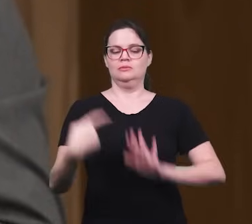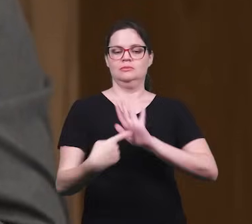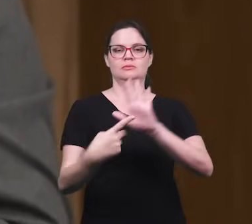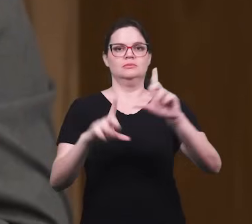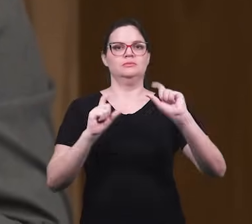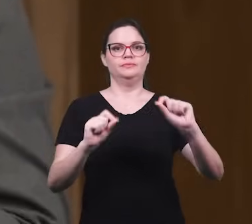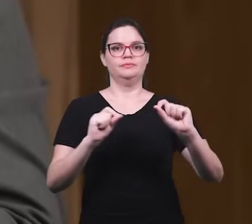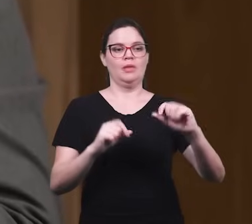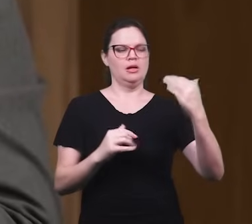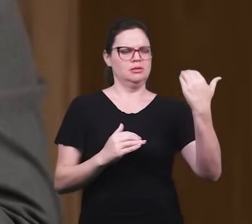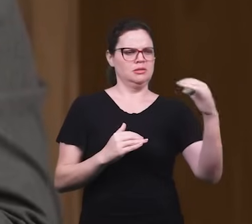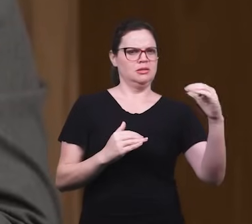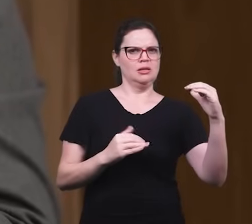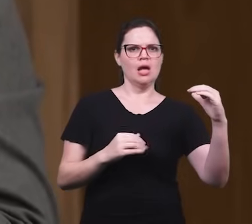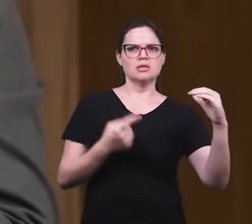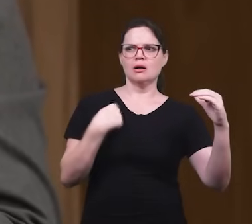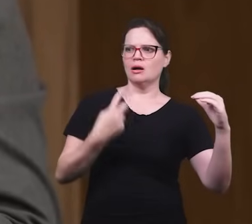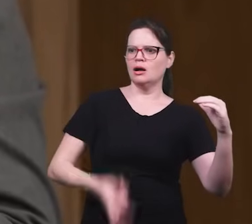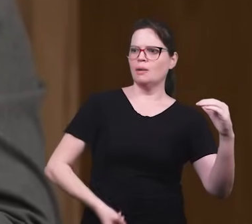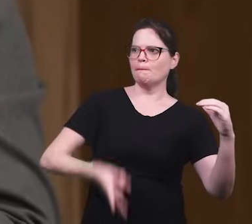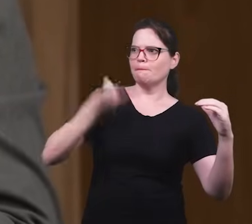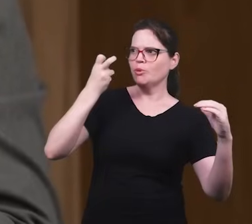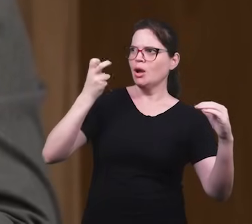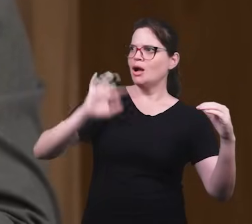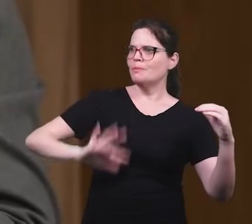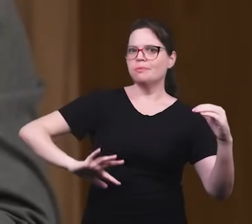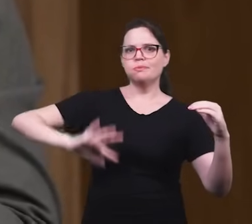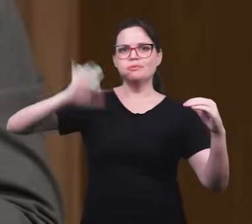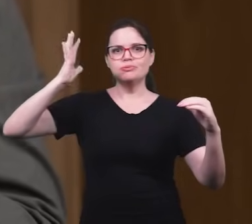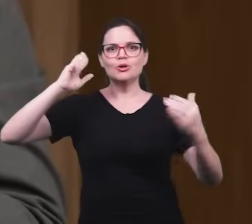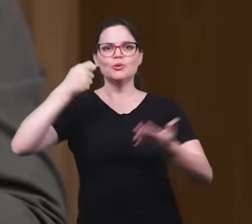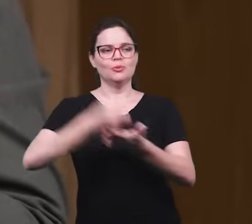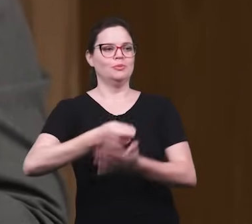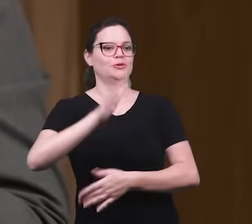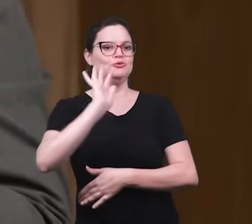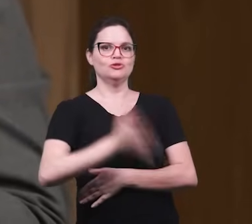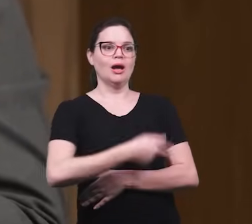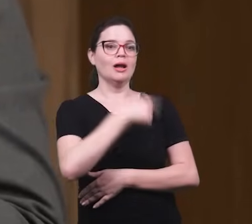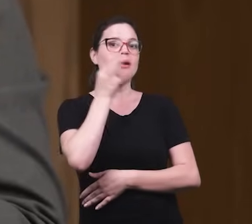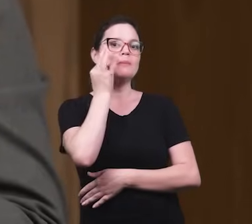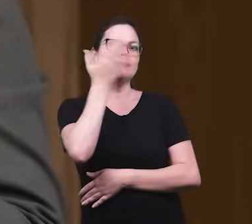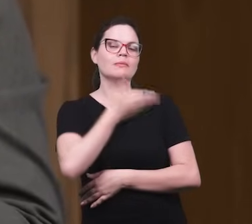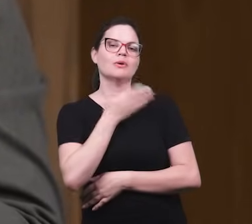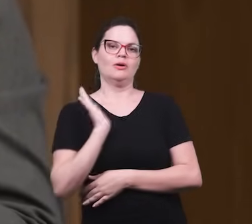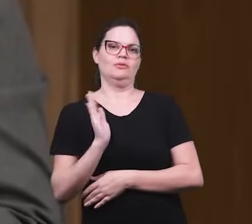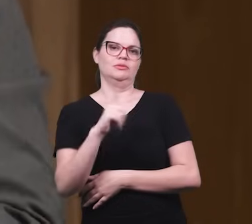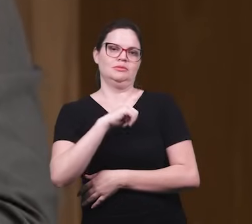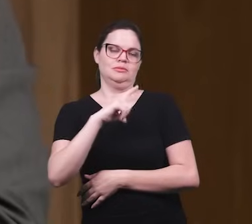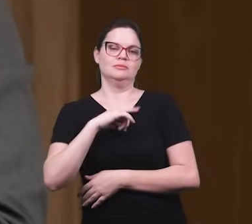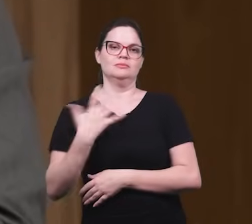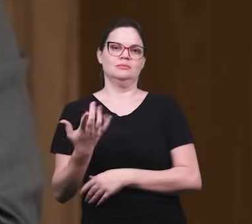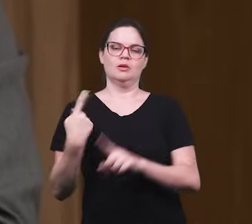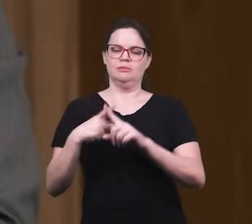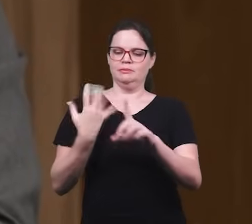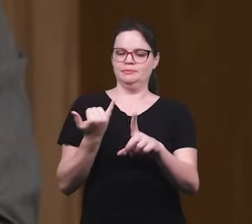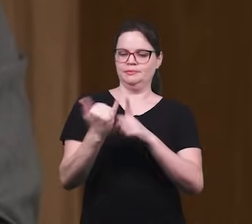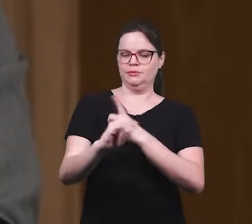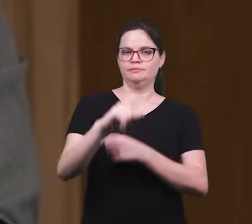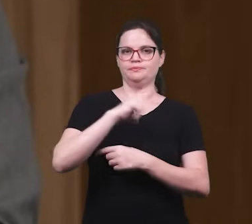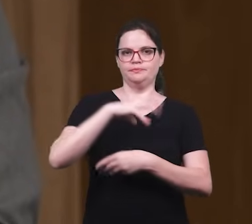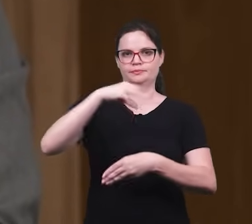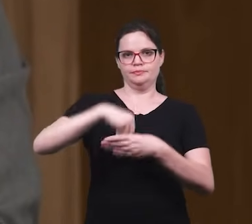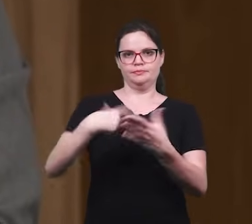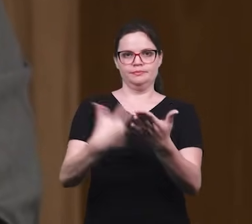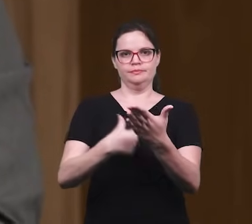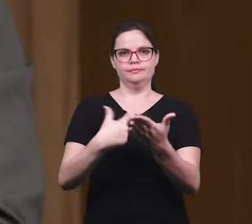ciência está comprovando, são os efeitos dos toques das trombetas, né? É o efeito da profecia. Então o Senhor ele deixou registrado no